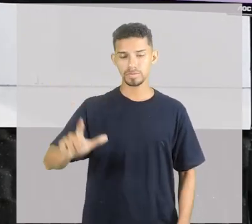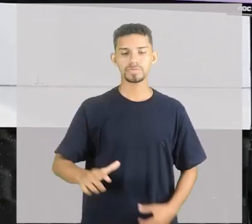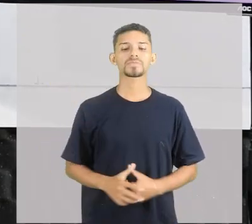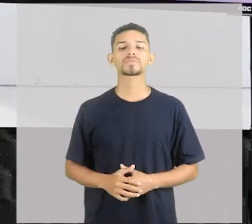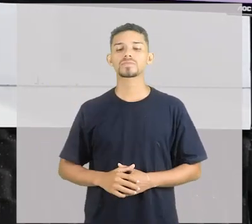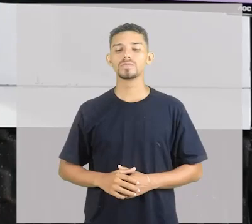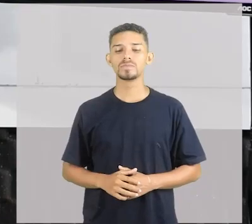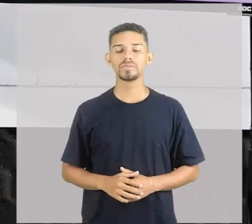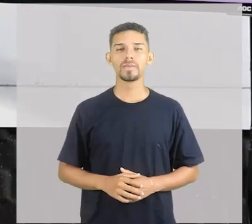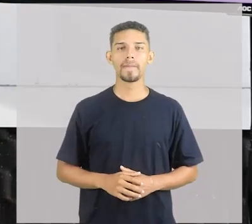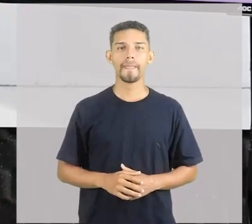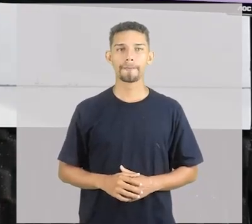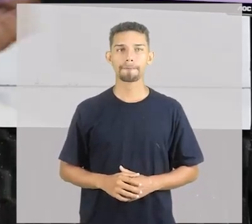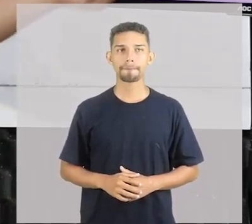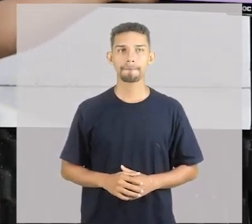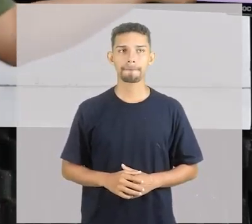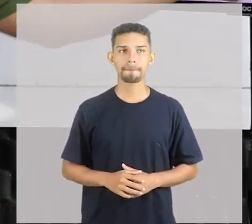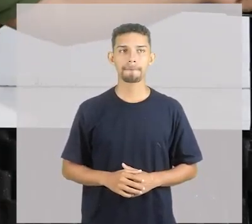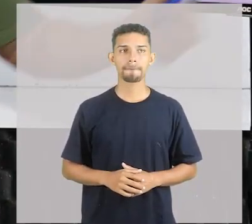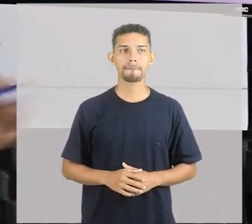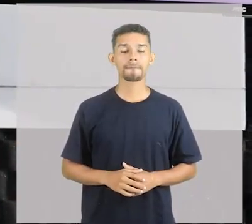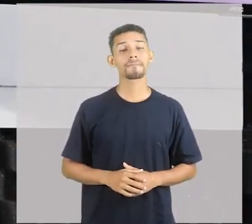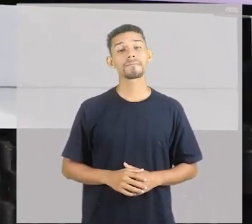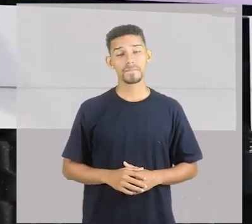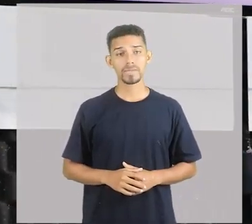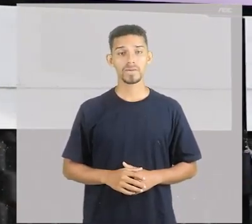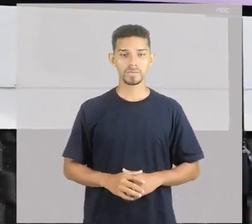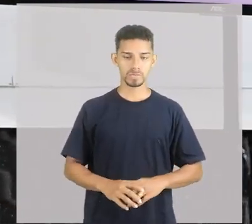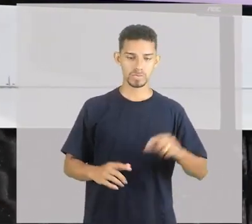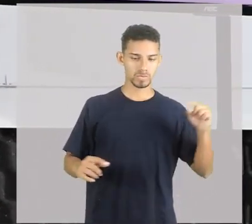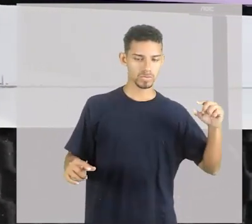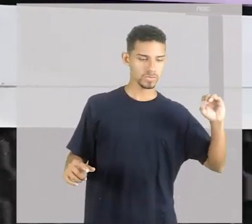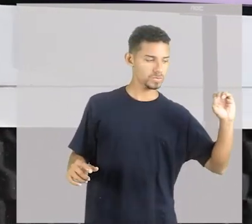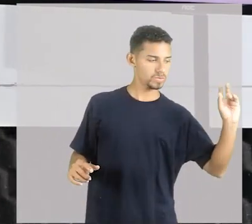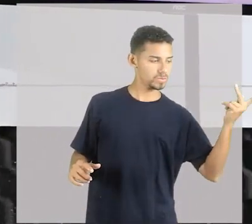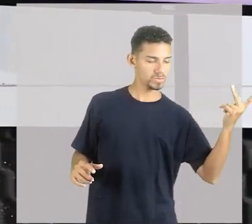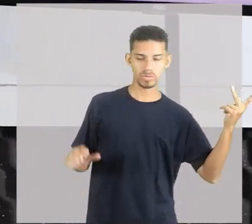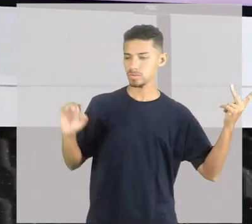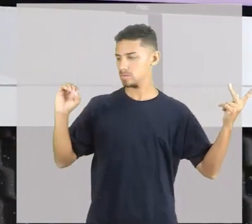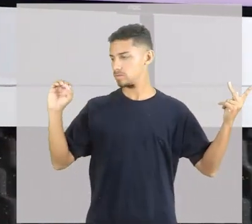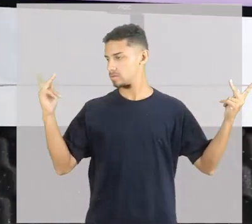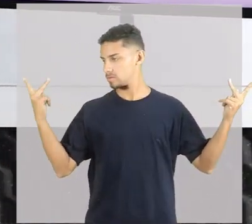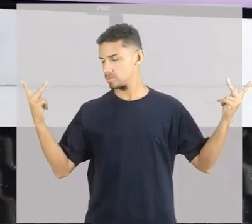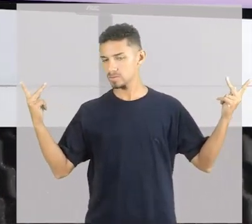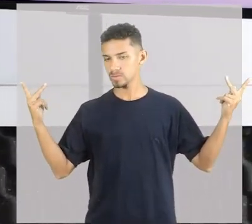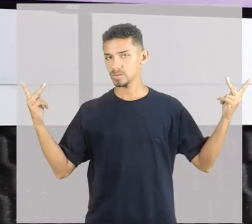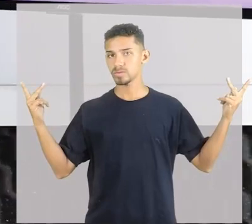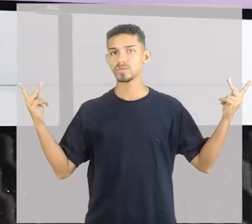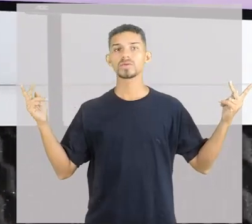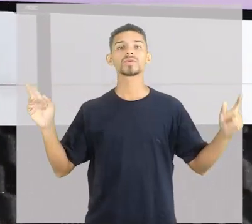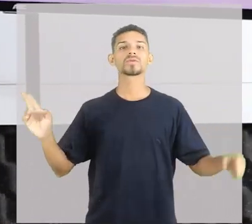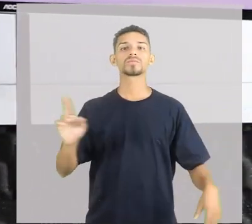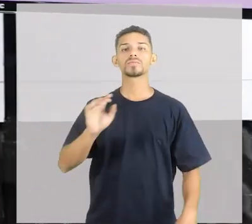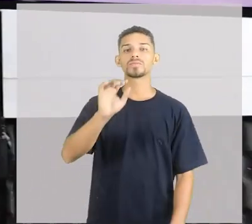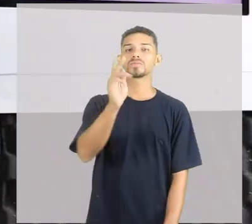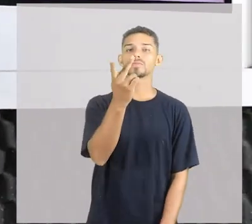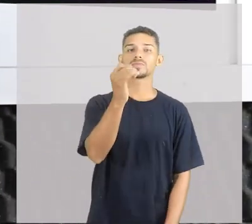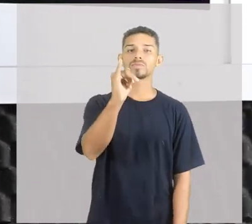Resorcinol. E na posição 1, 4, eu tenho a hidroquinona, tá certo? Isso não é um álcool.